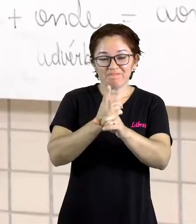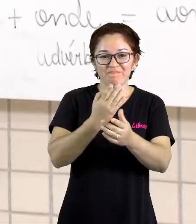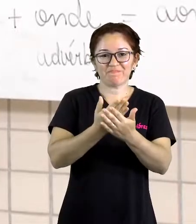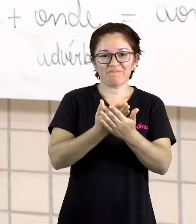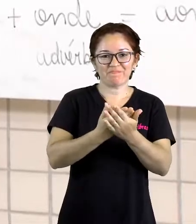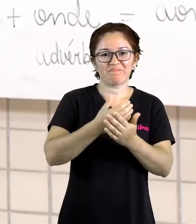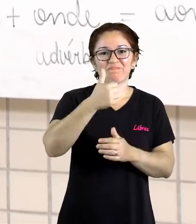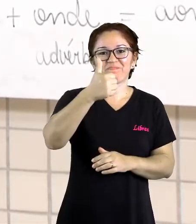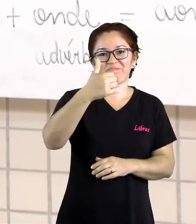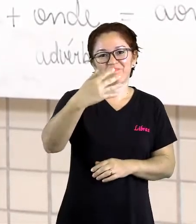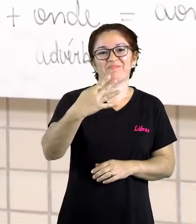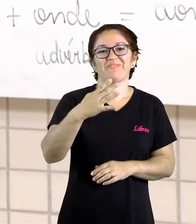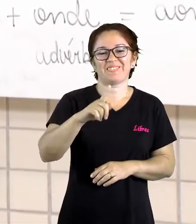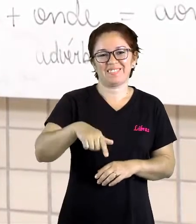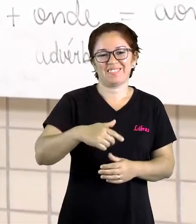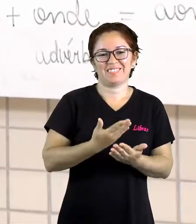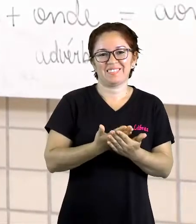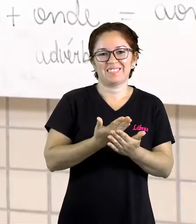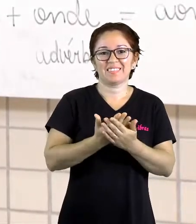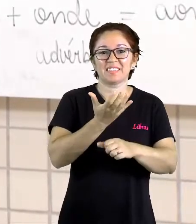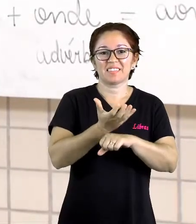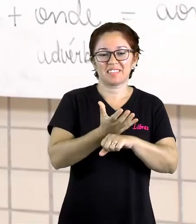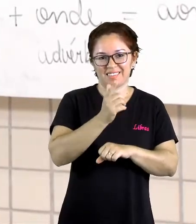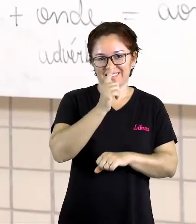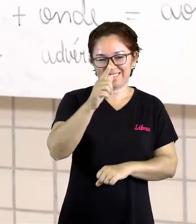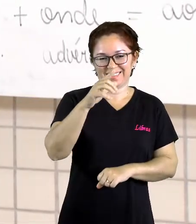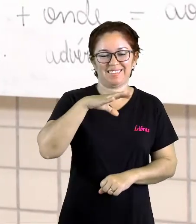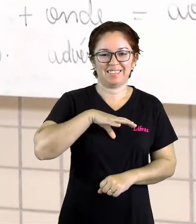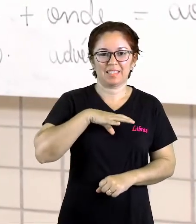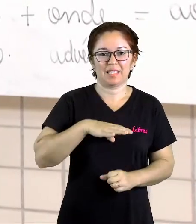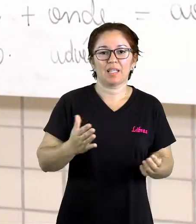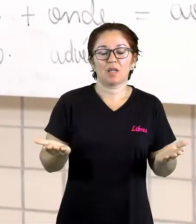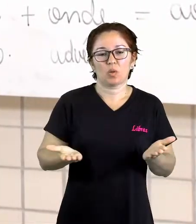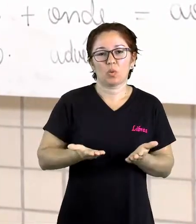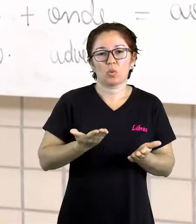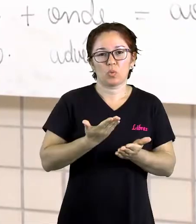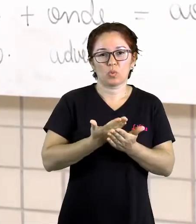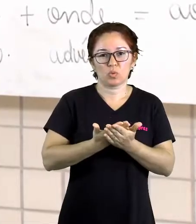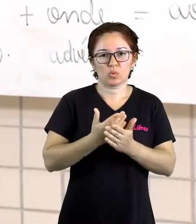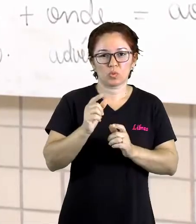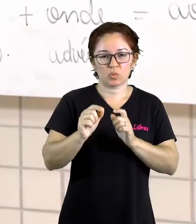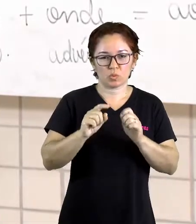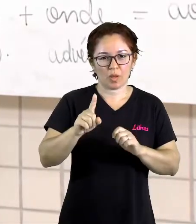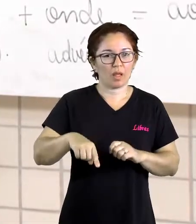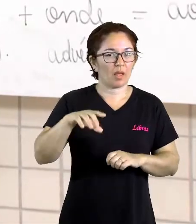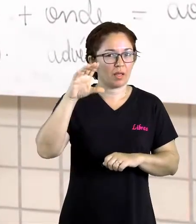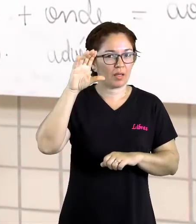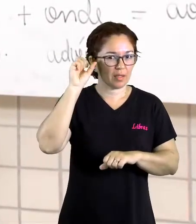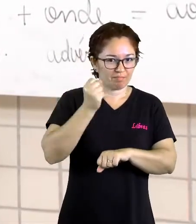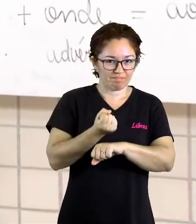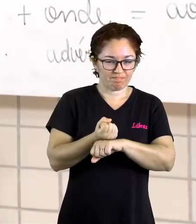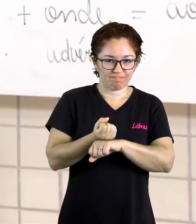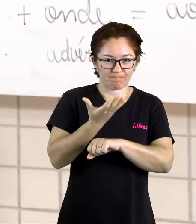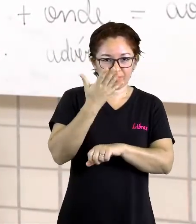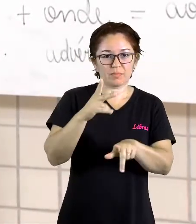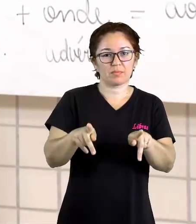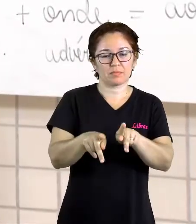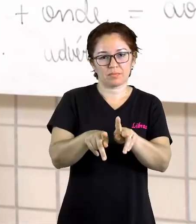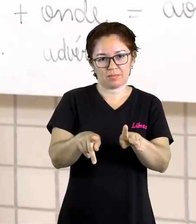língua portuguesa. Nela, iremos estudar o podcast e preposições. Vamos lá?